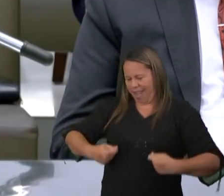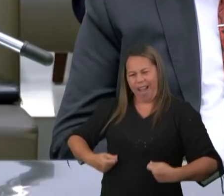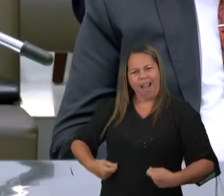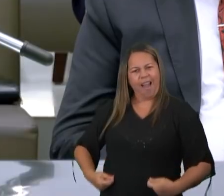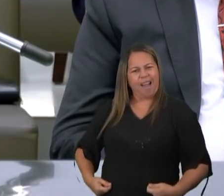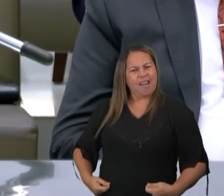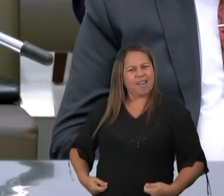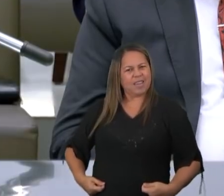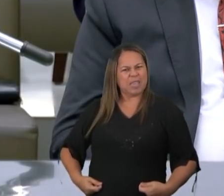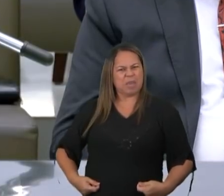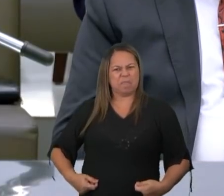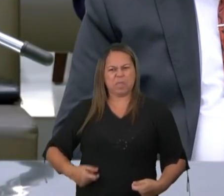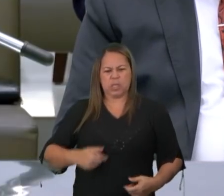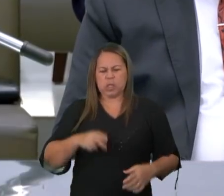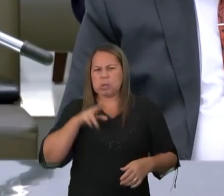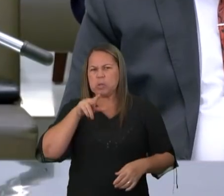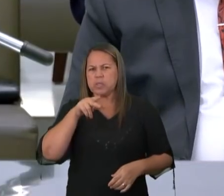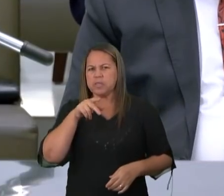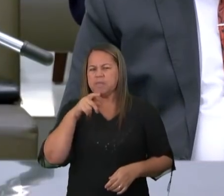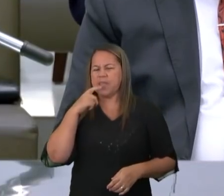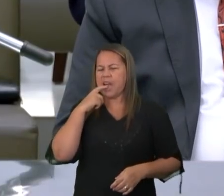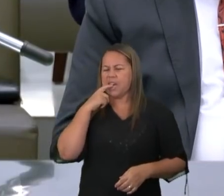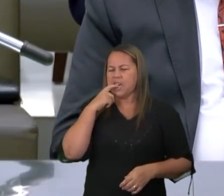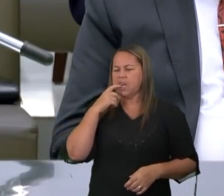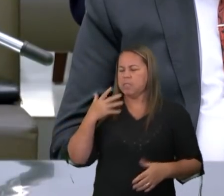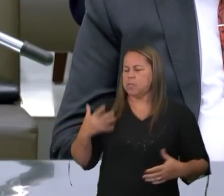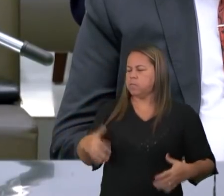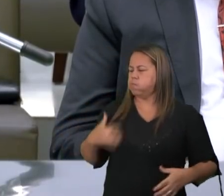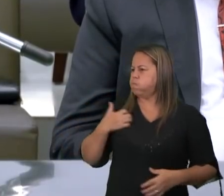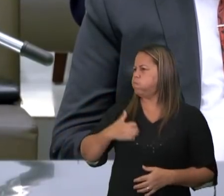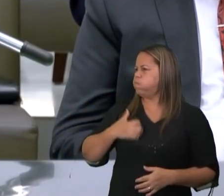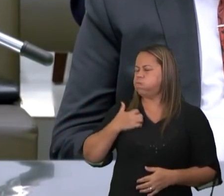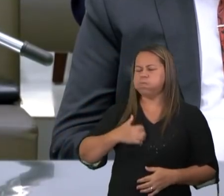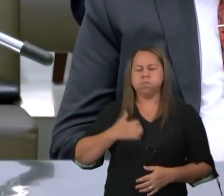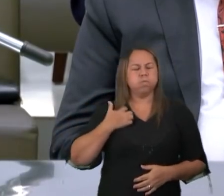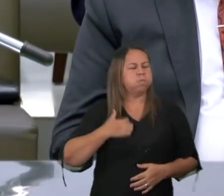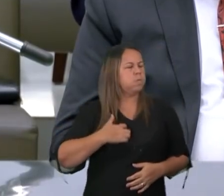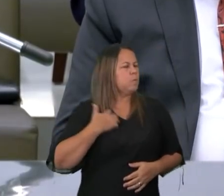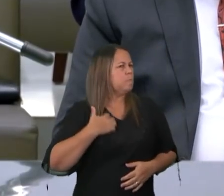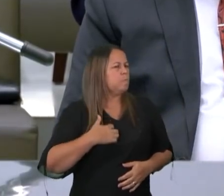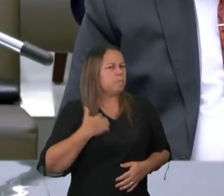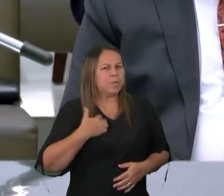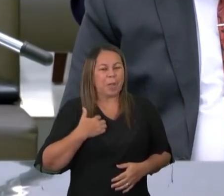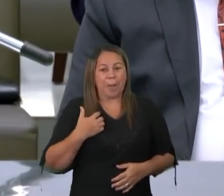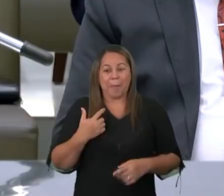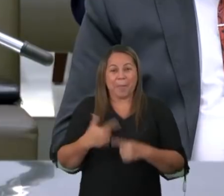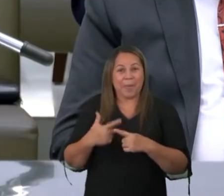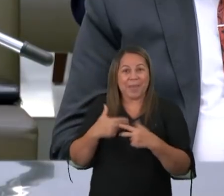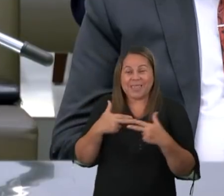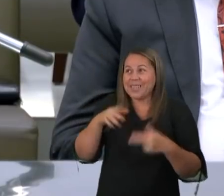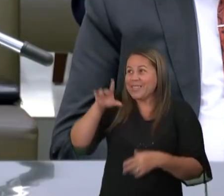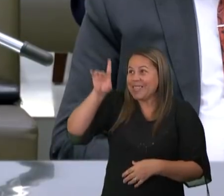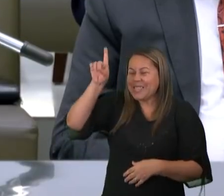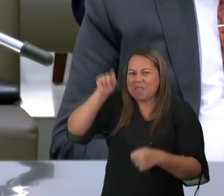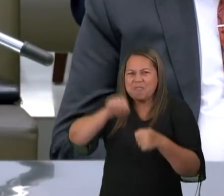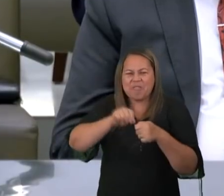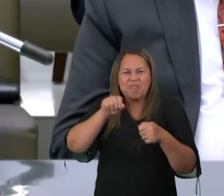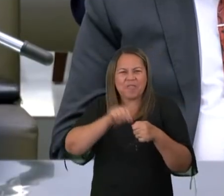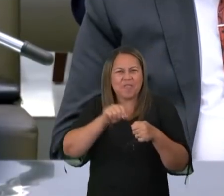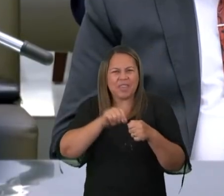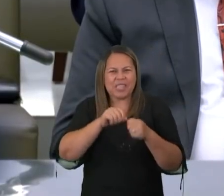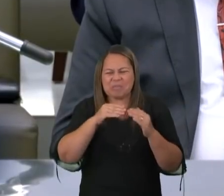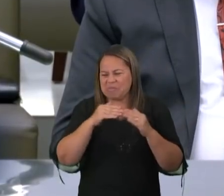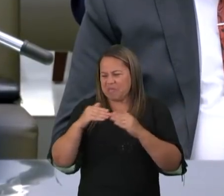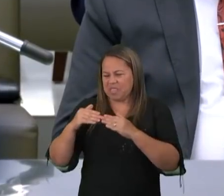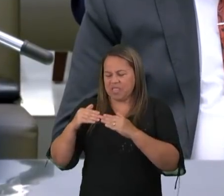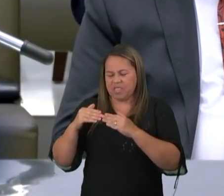estavam todos incomodados. Todo mundo ali com raiva, trincando o dente, porque tem coisa que Deus faz na vida de crente, irmãos, que o vizinho, o